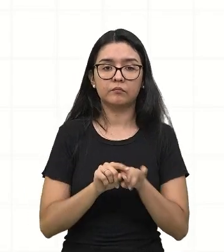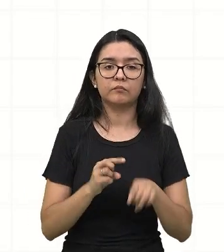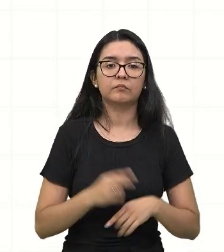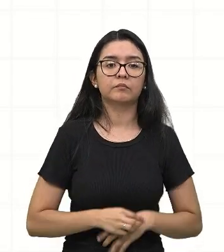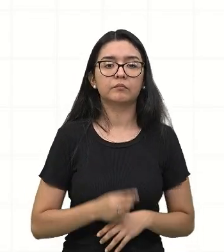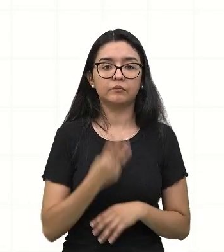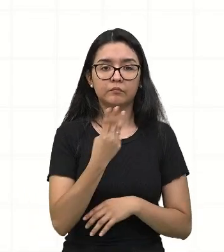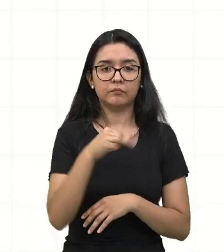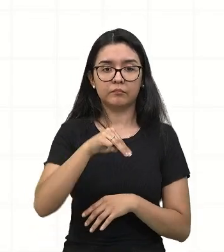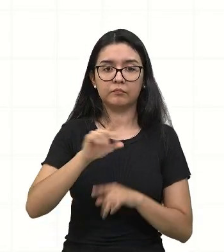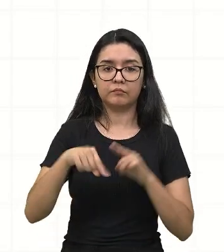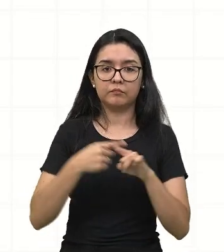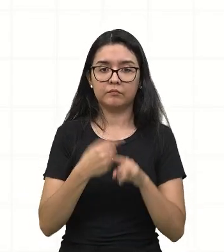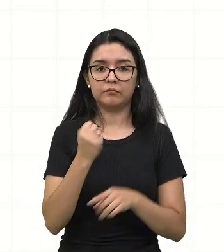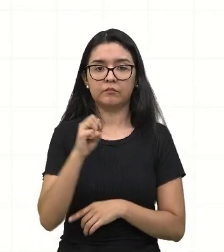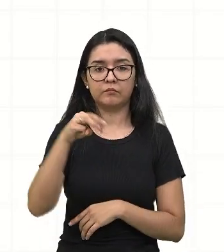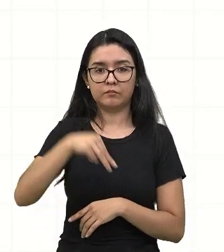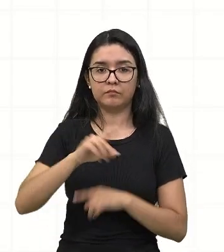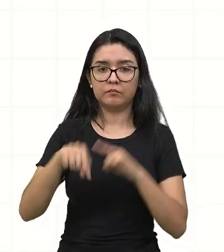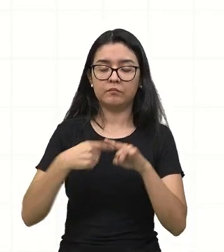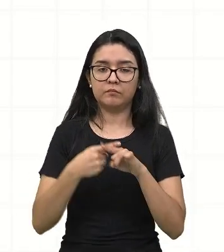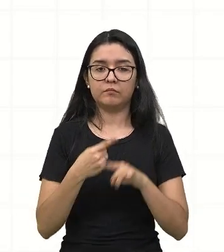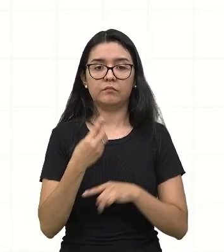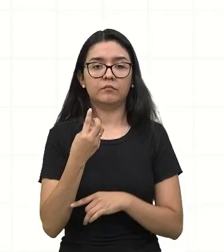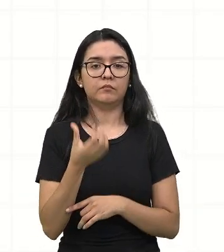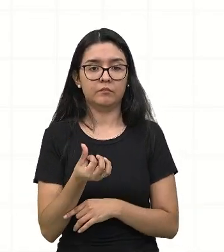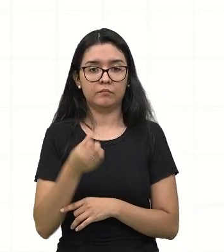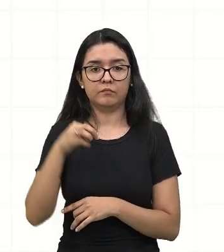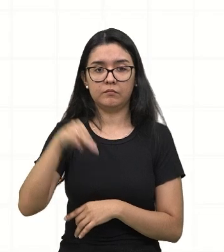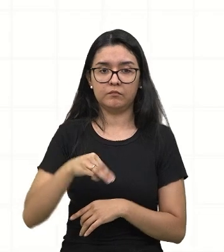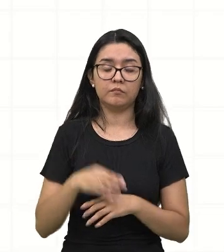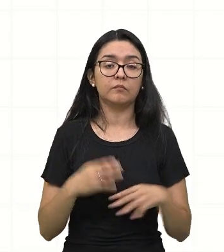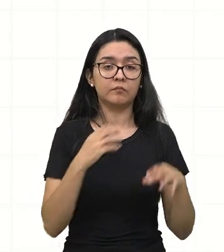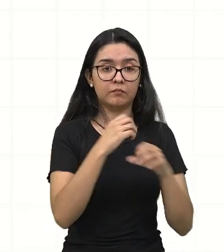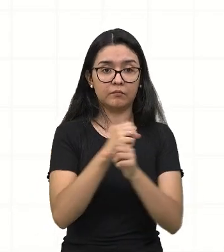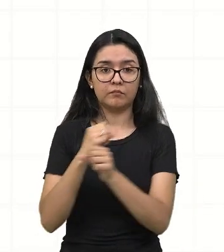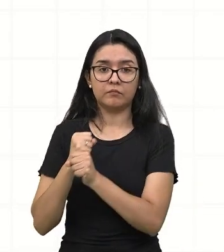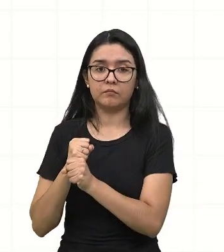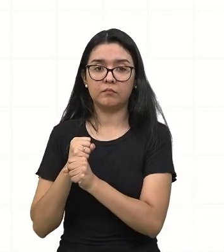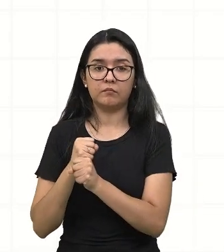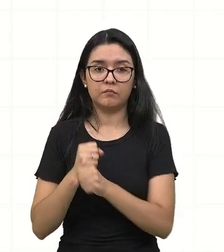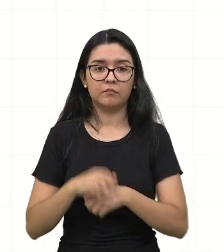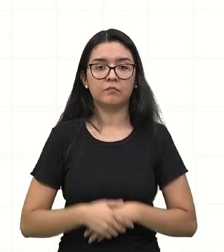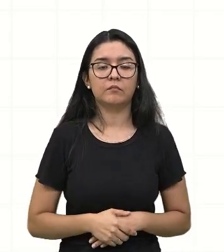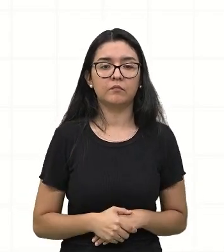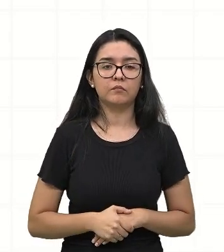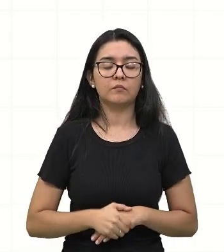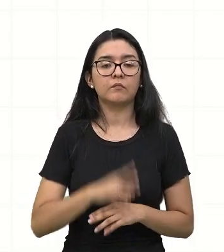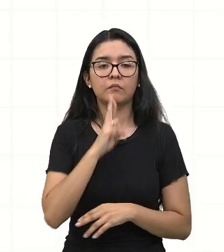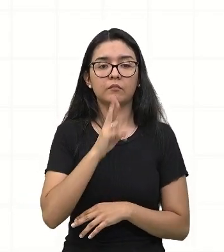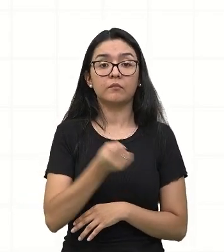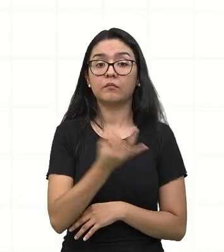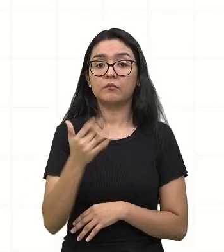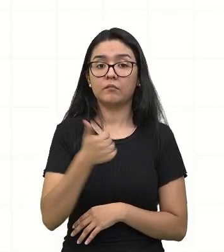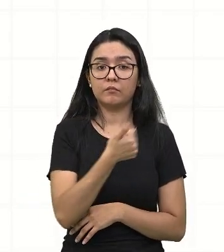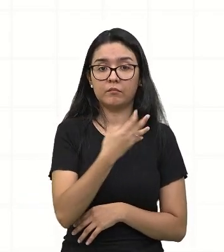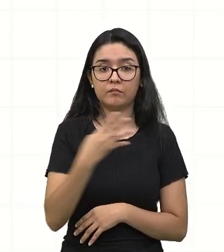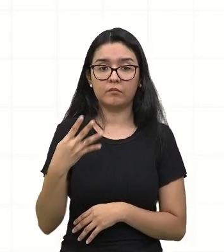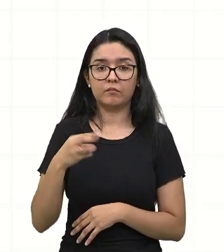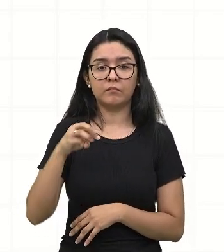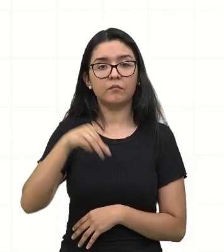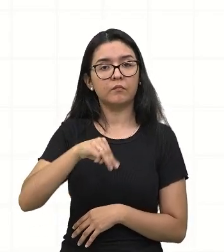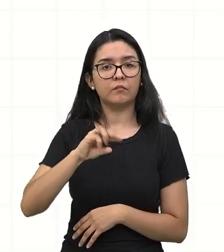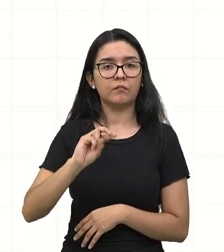vezes 8 metros vezes 6 metros. Fazendo esse cálculo, 3 vezes 8, 24, vezes 6, a resposta é 144